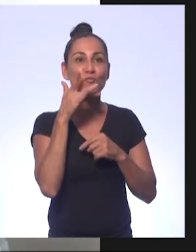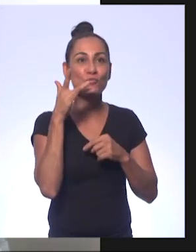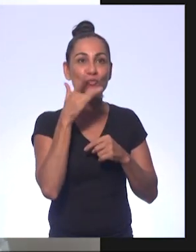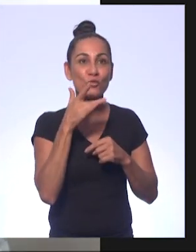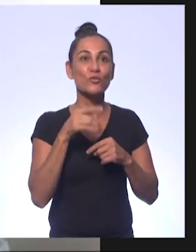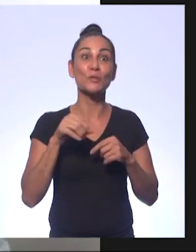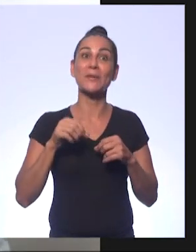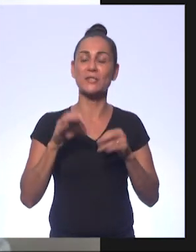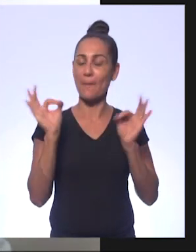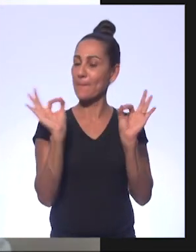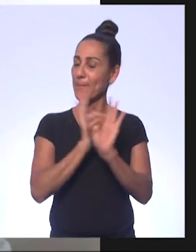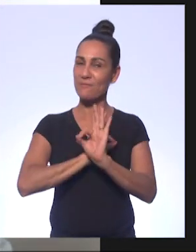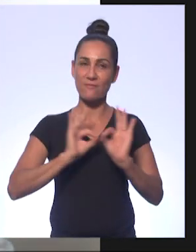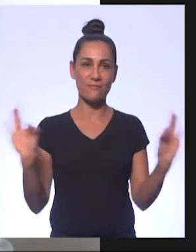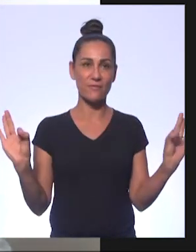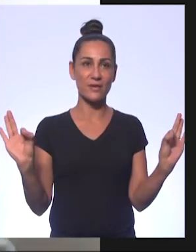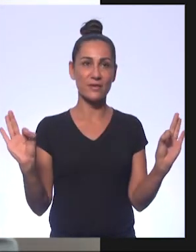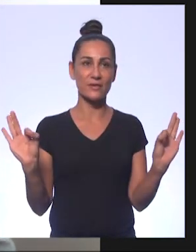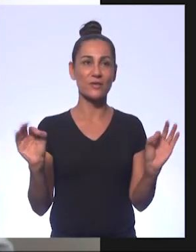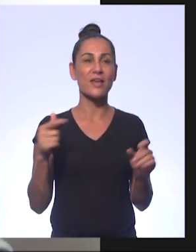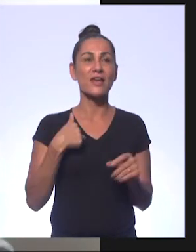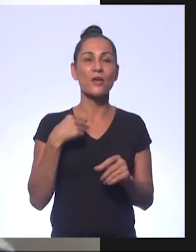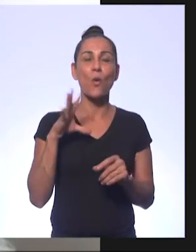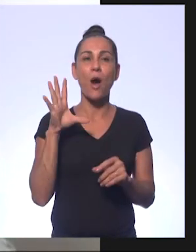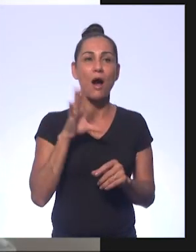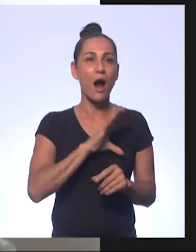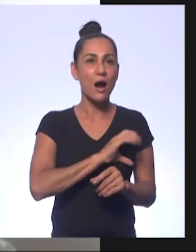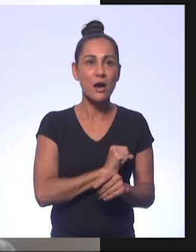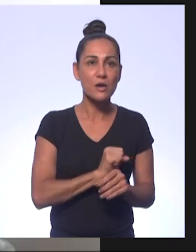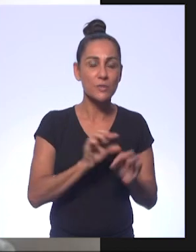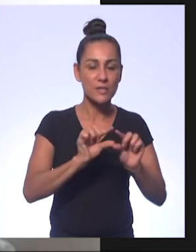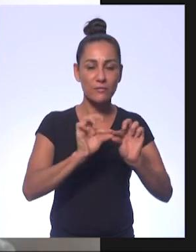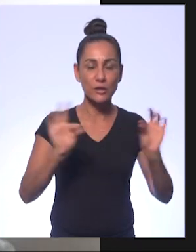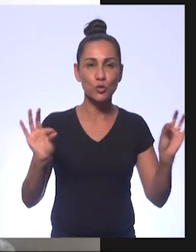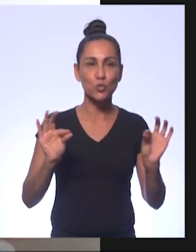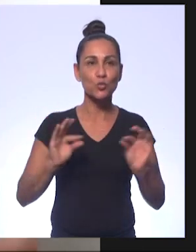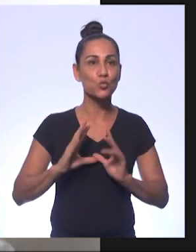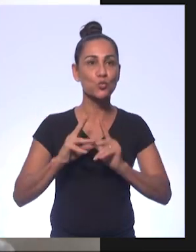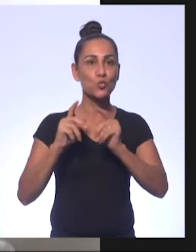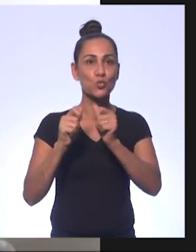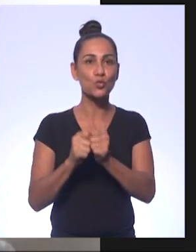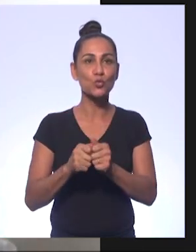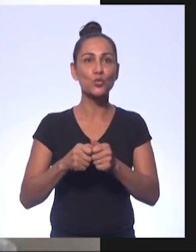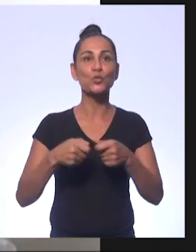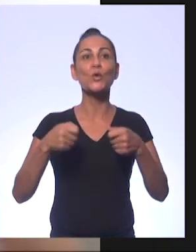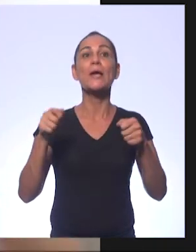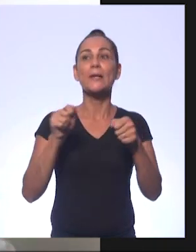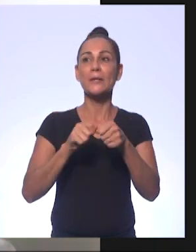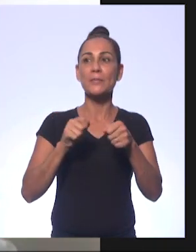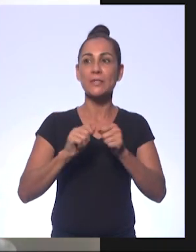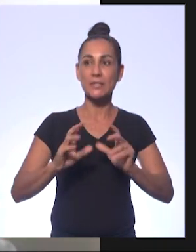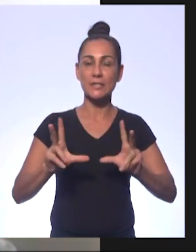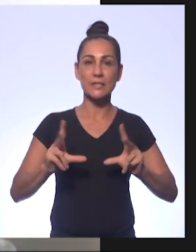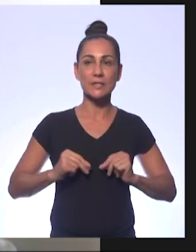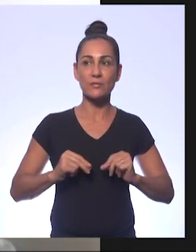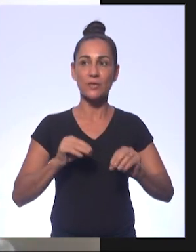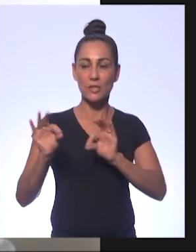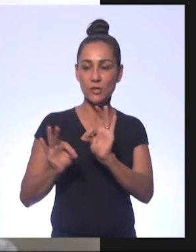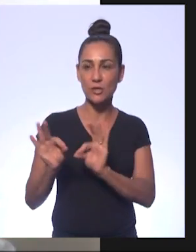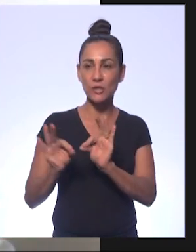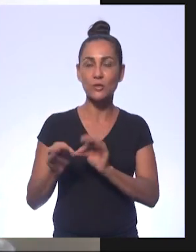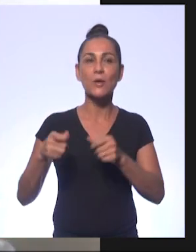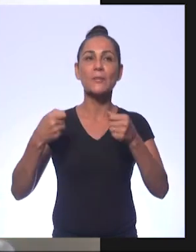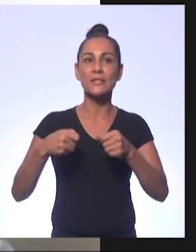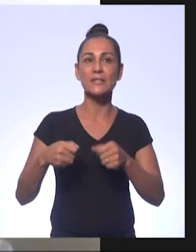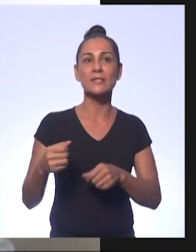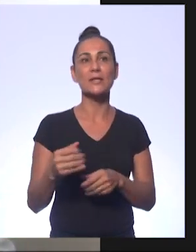bem feito. Eu gosto dessa frase que diz, tudo que merece ser feito, merece ser bem feito. E nós,